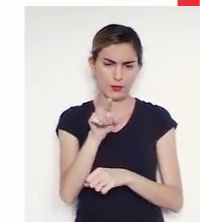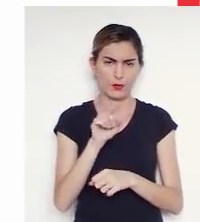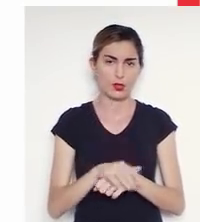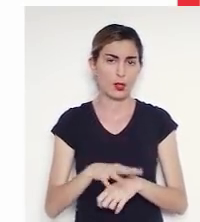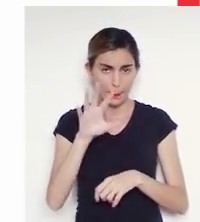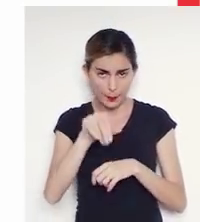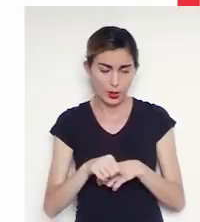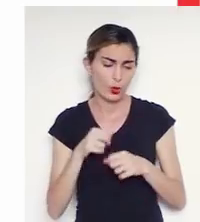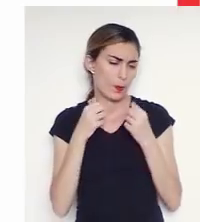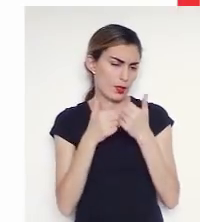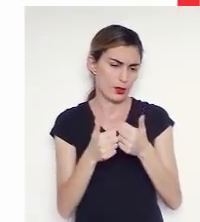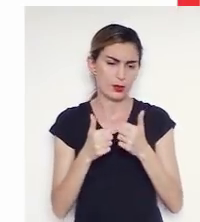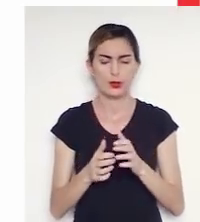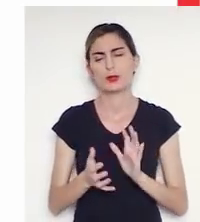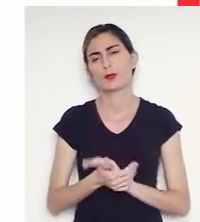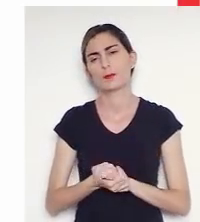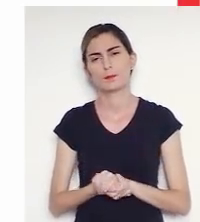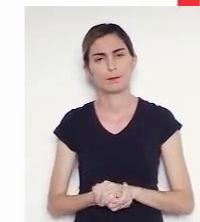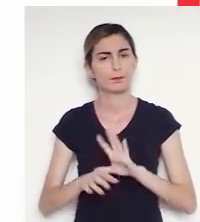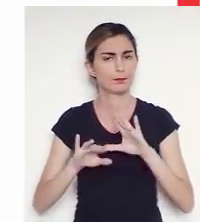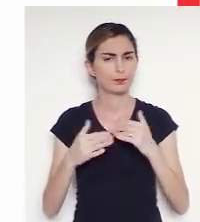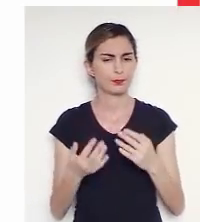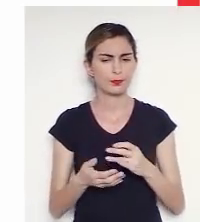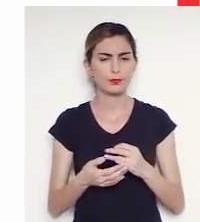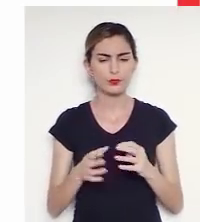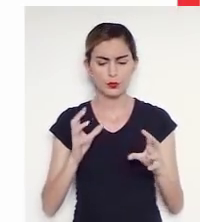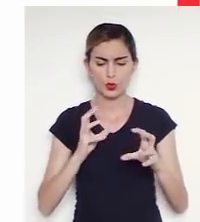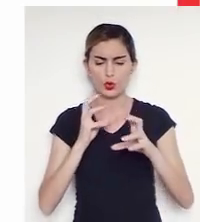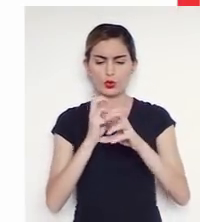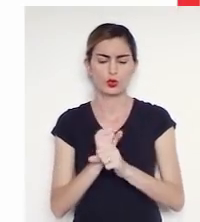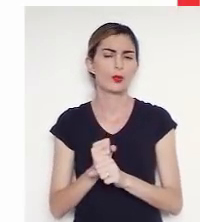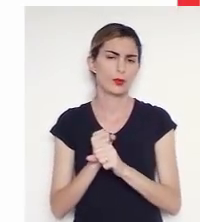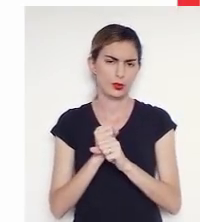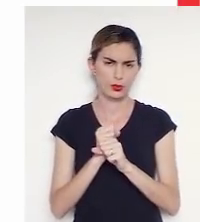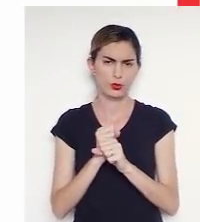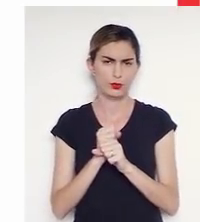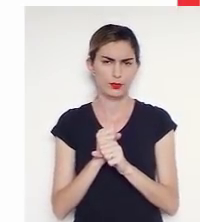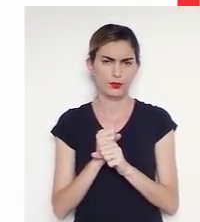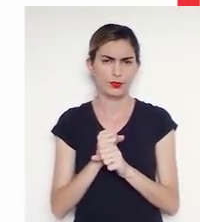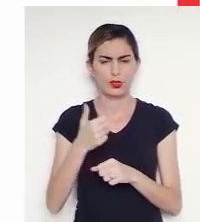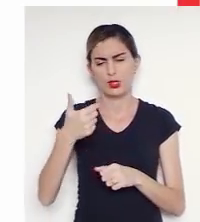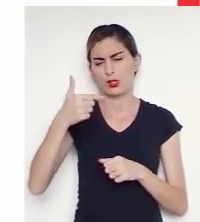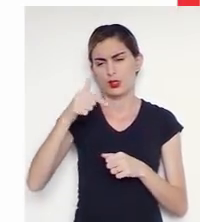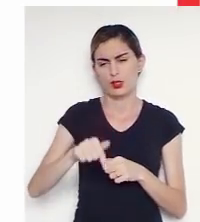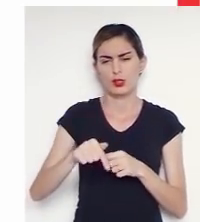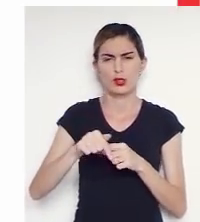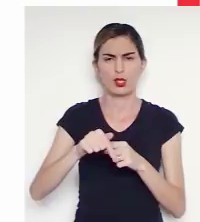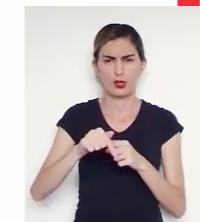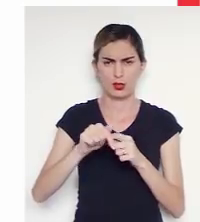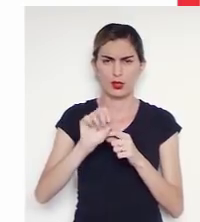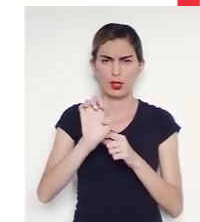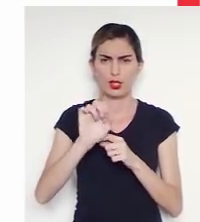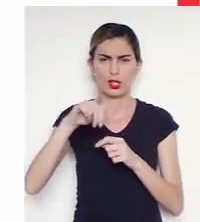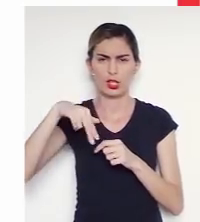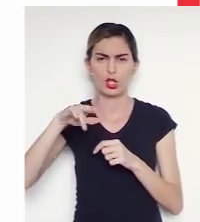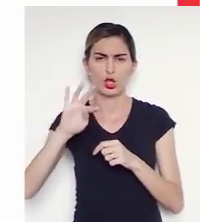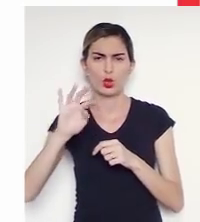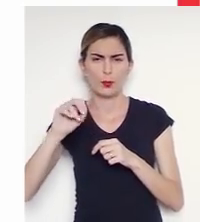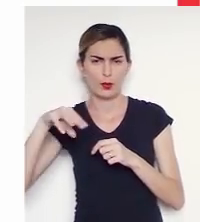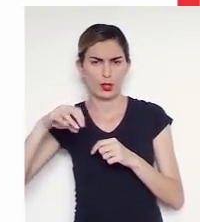você. Pegou? Beleza. Então lá. Somando-se 17